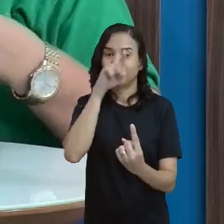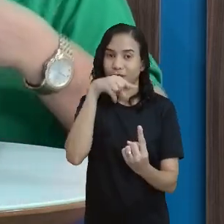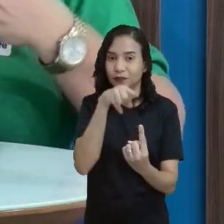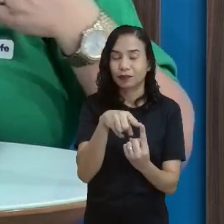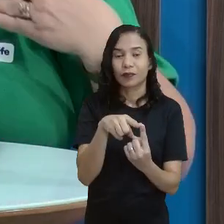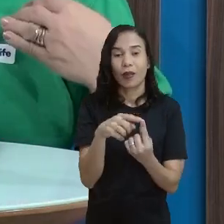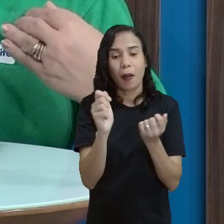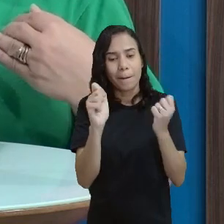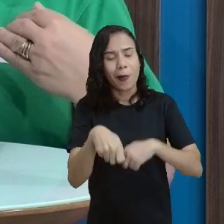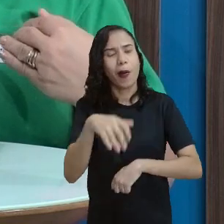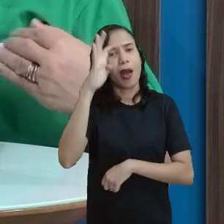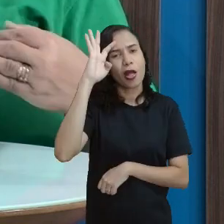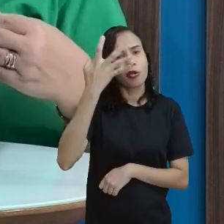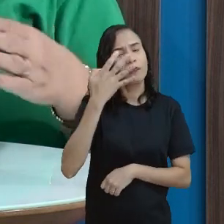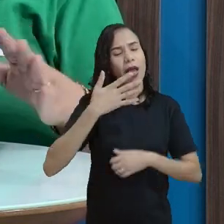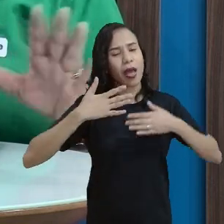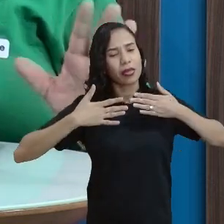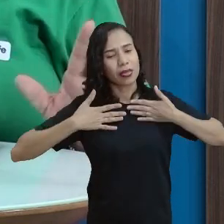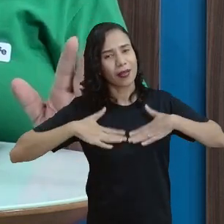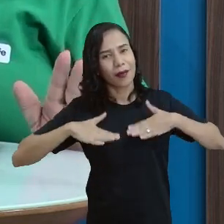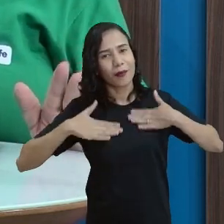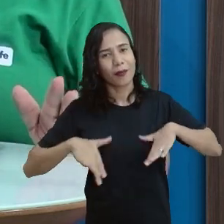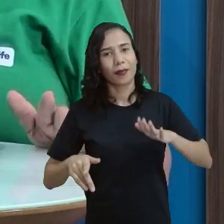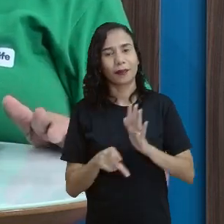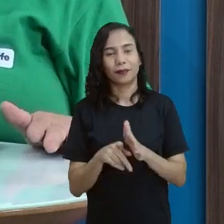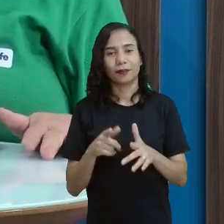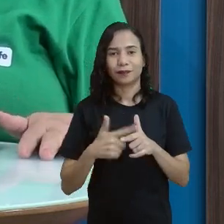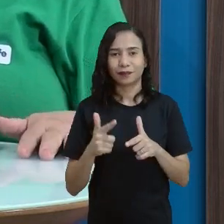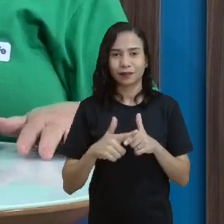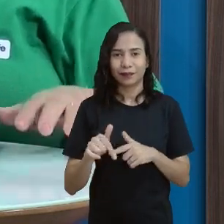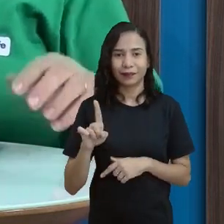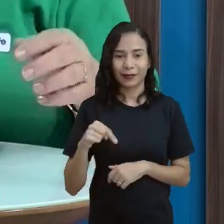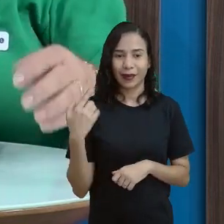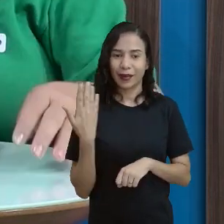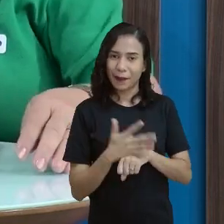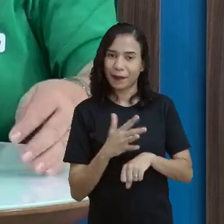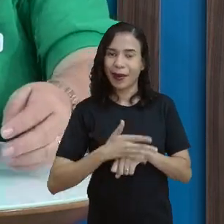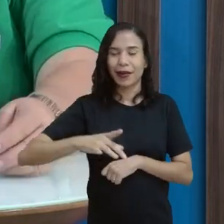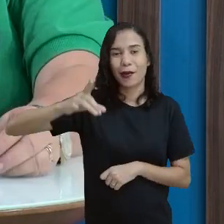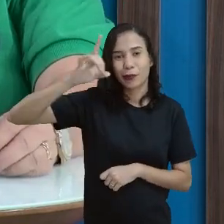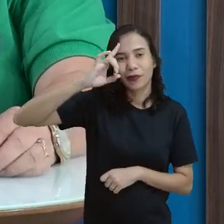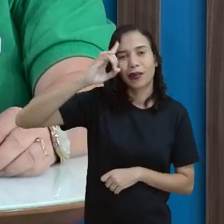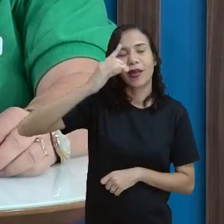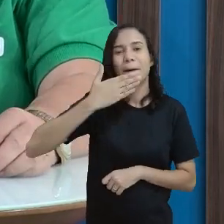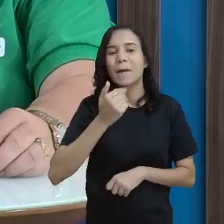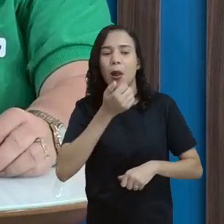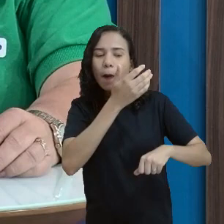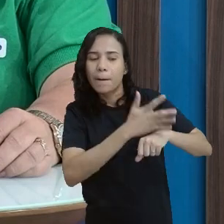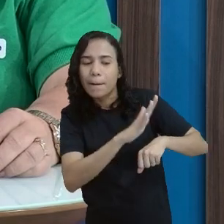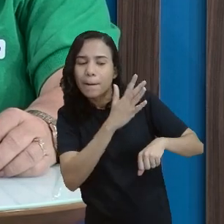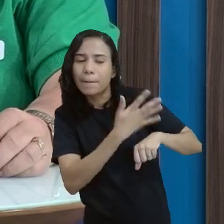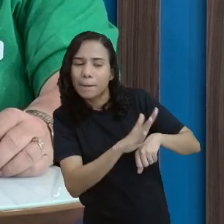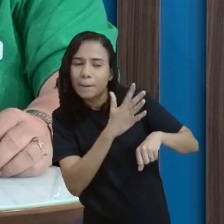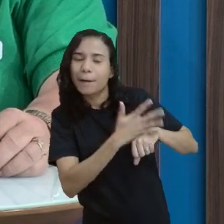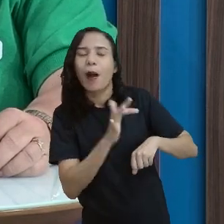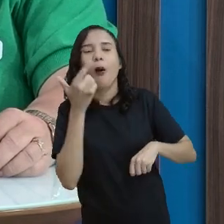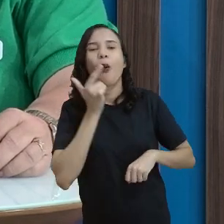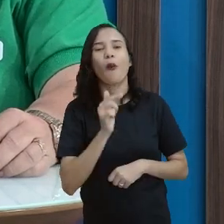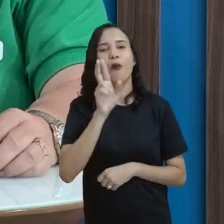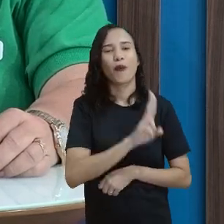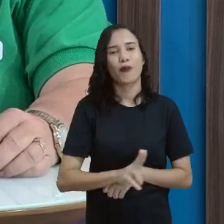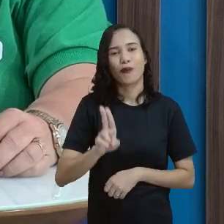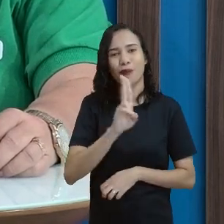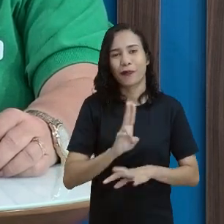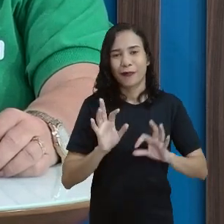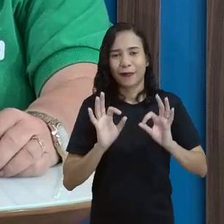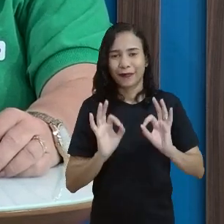para a gente poder resolver de forma mais tranquila os Pra nossos gente poder problemas. aplicar no nosso cotidiano, Isso. né? De forma prática ali e conseguir utilizá-los,